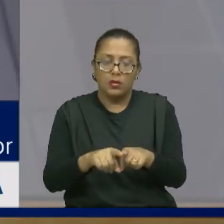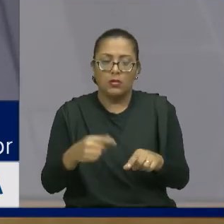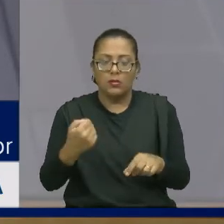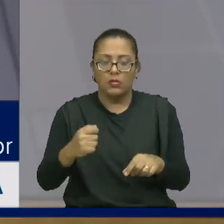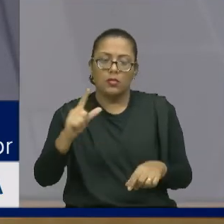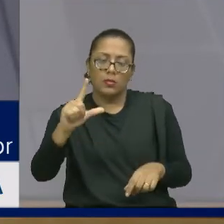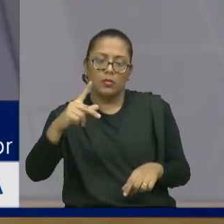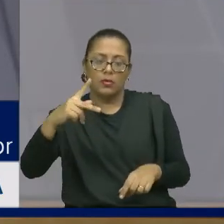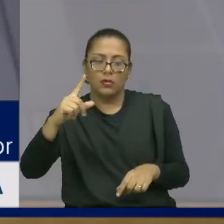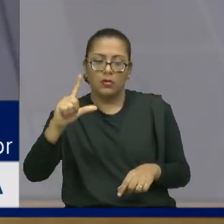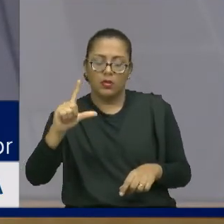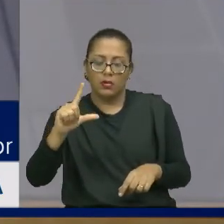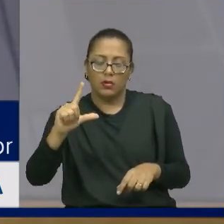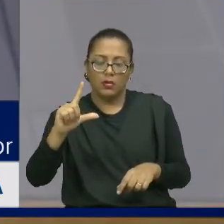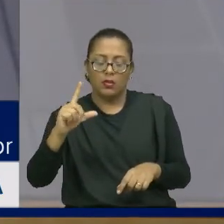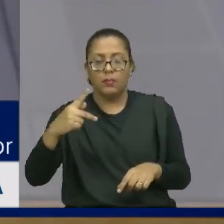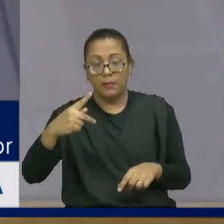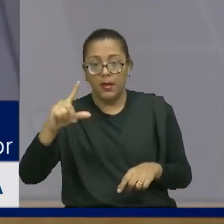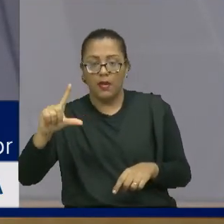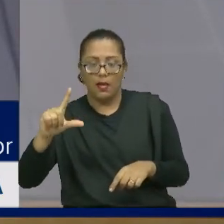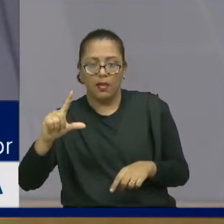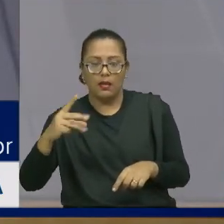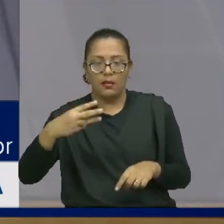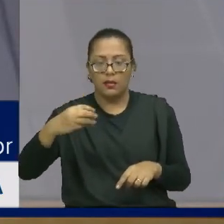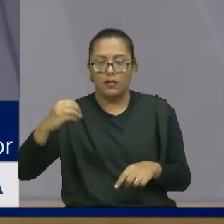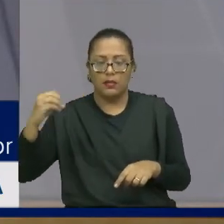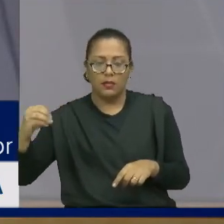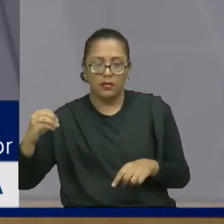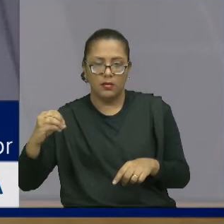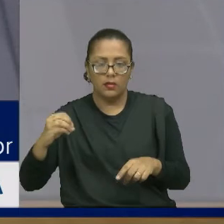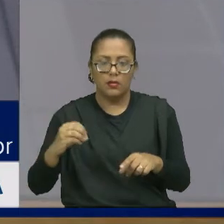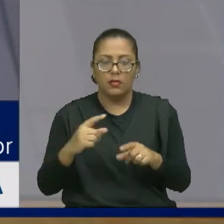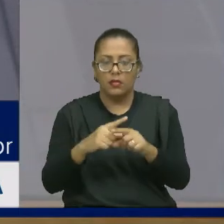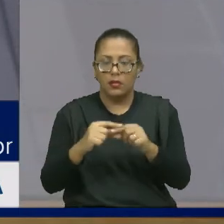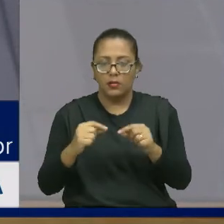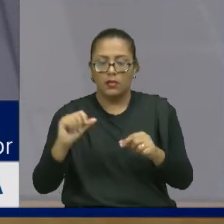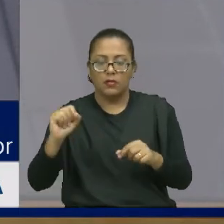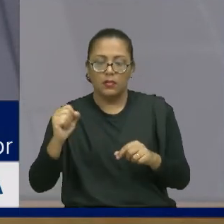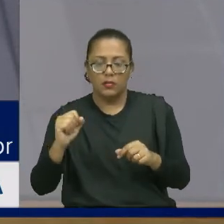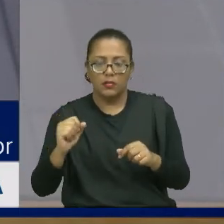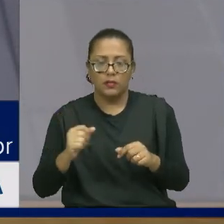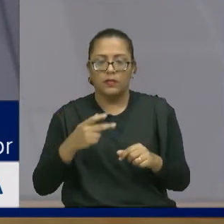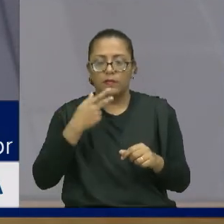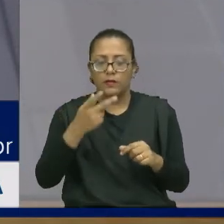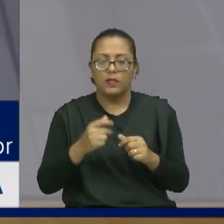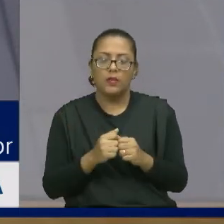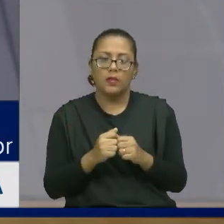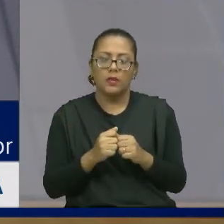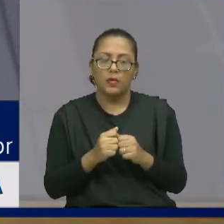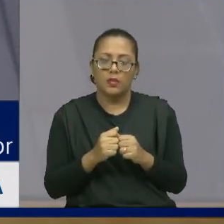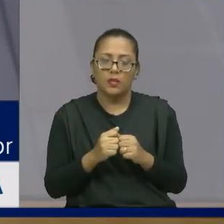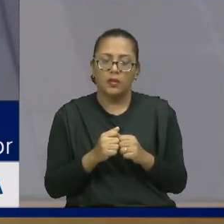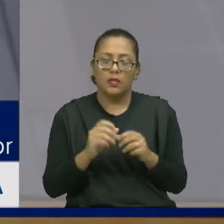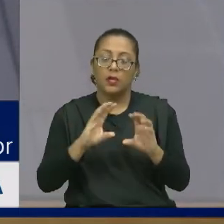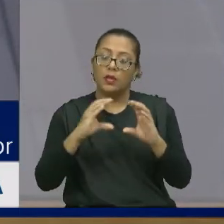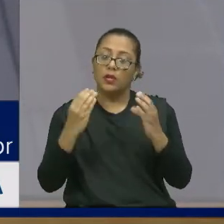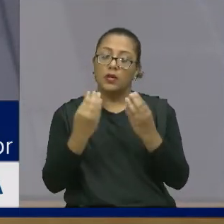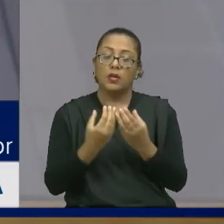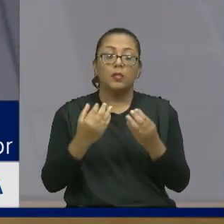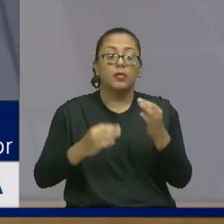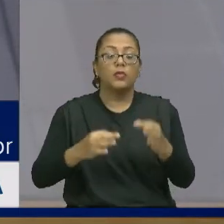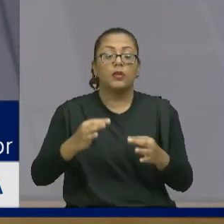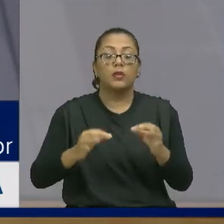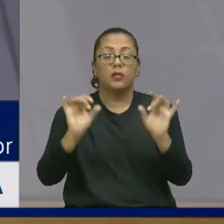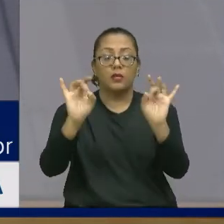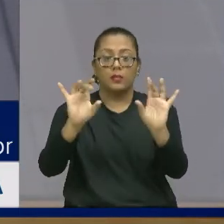PL 300/2020, o artigo 8, coloca o seguinte: compete à Câmara Julgadora Especial